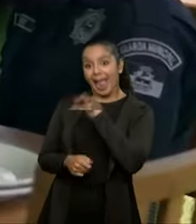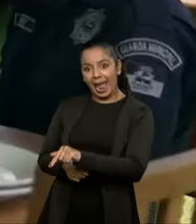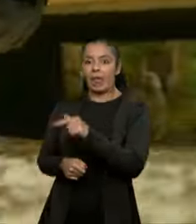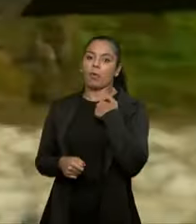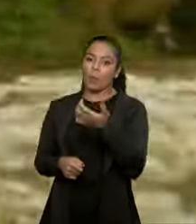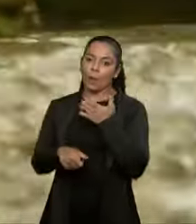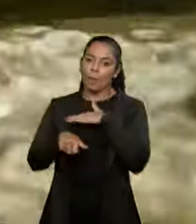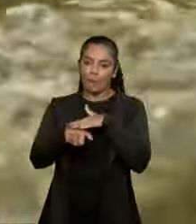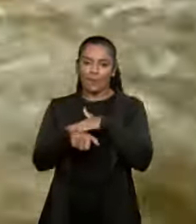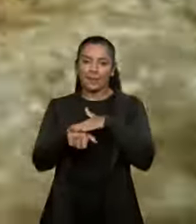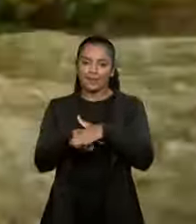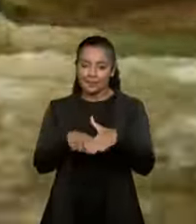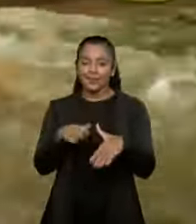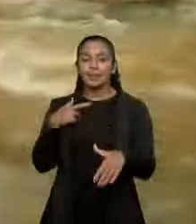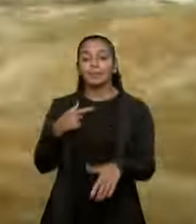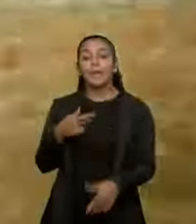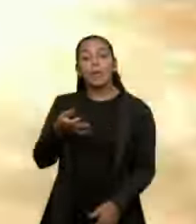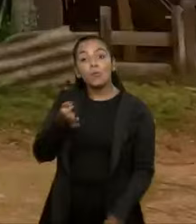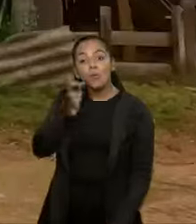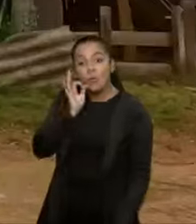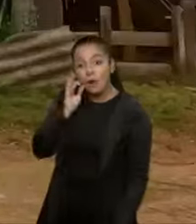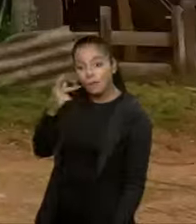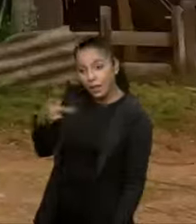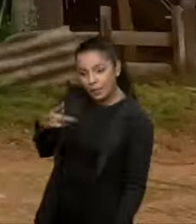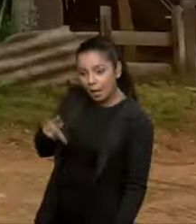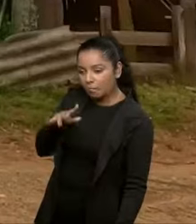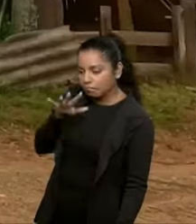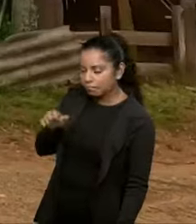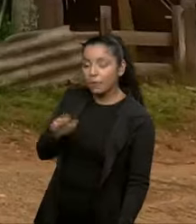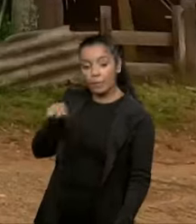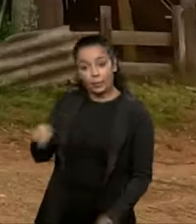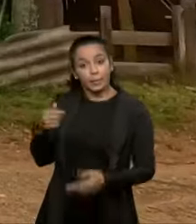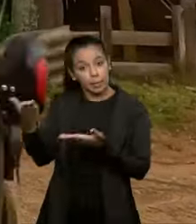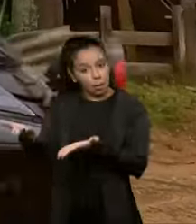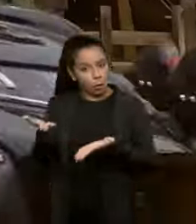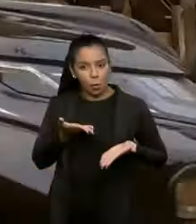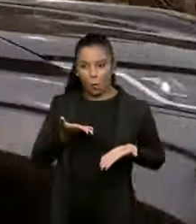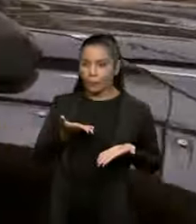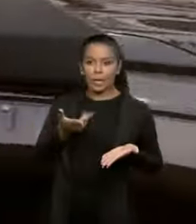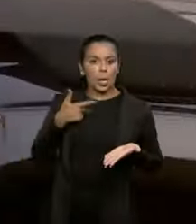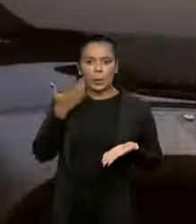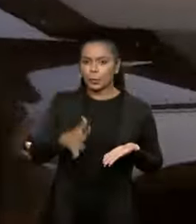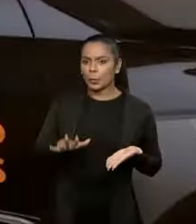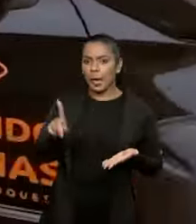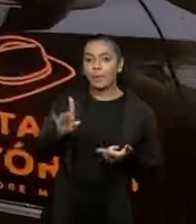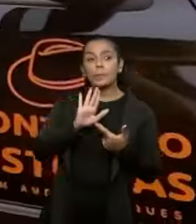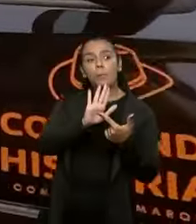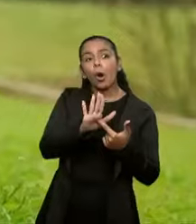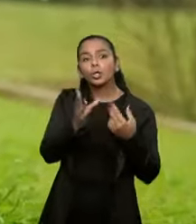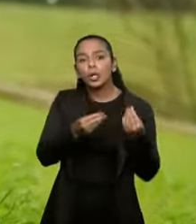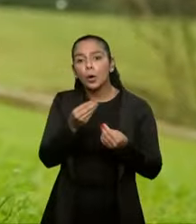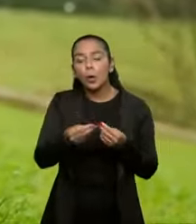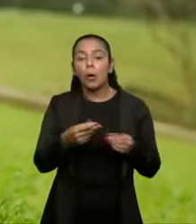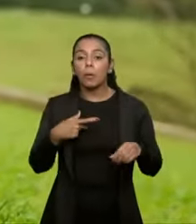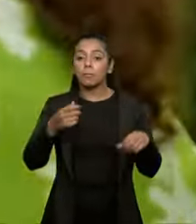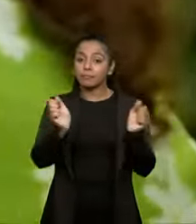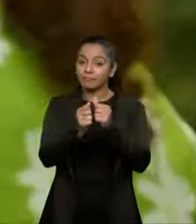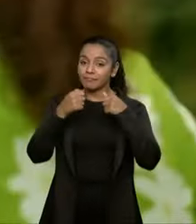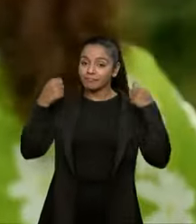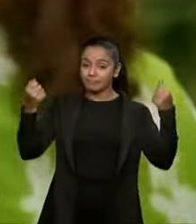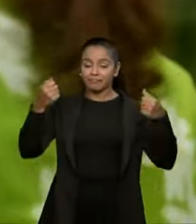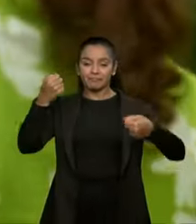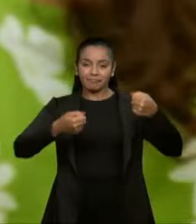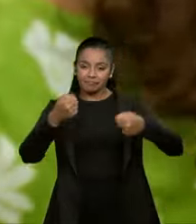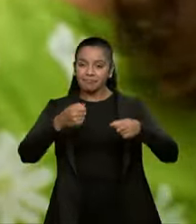só que aí eu faço o quê? Eu peguei o café dela e fiz. Você hoje é minha convidada, você não quer colher, só me mostra como é que é. Abro o meu carro, monto o